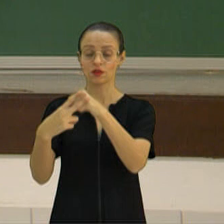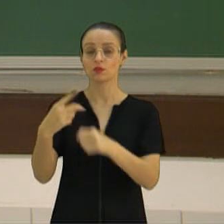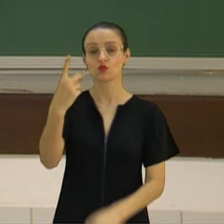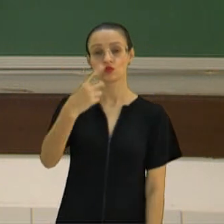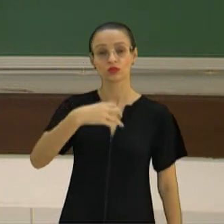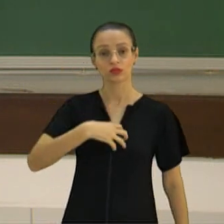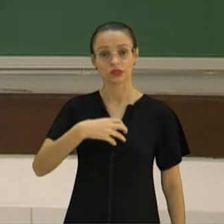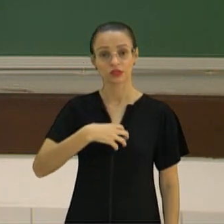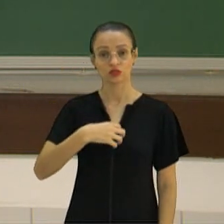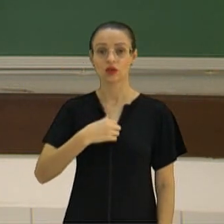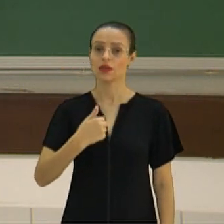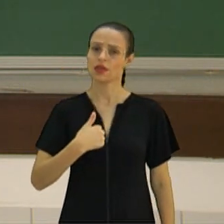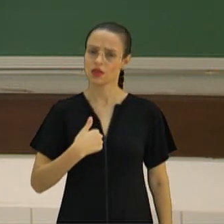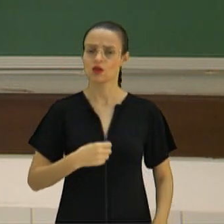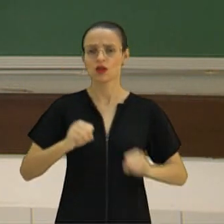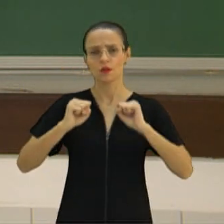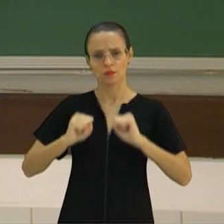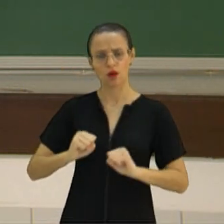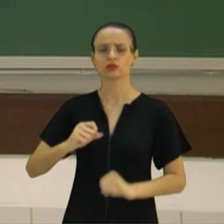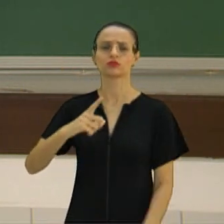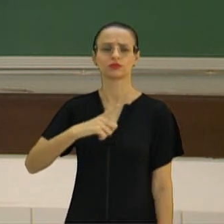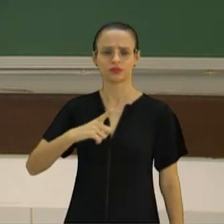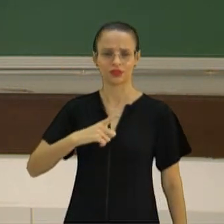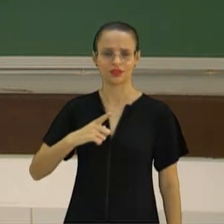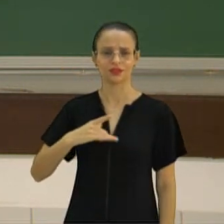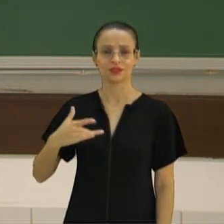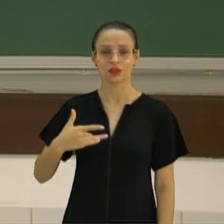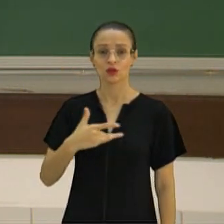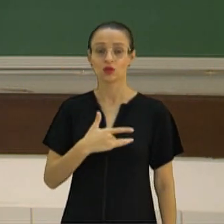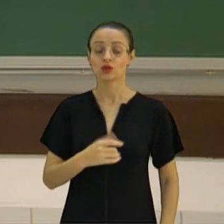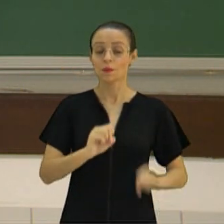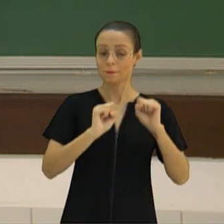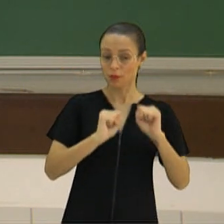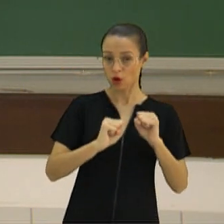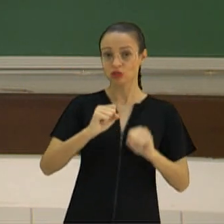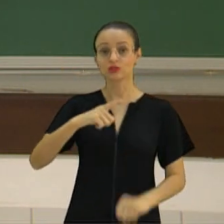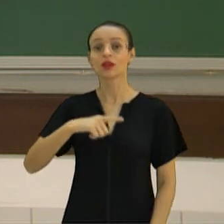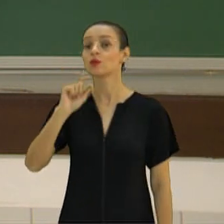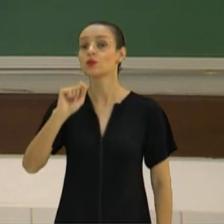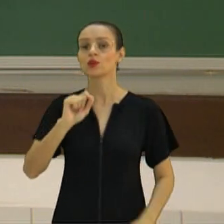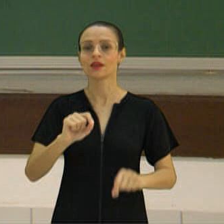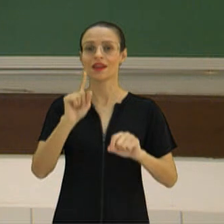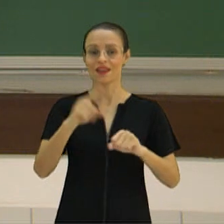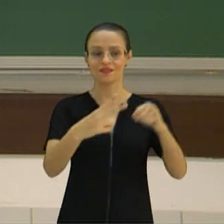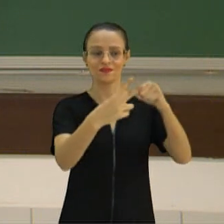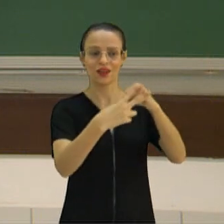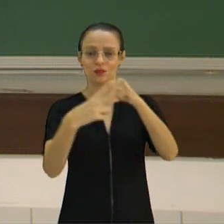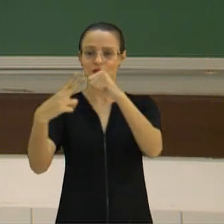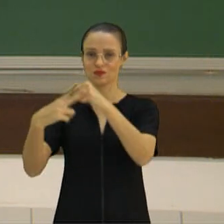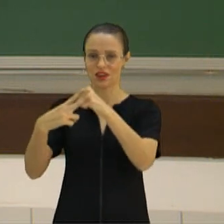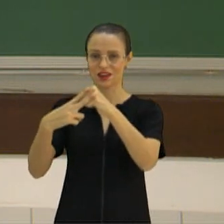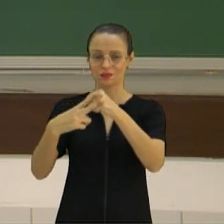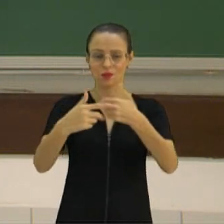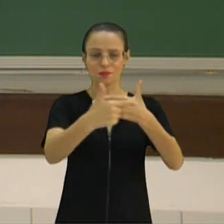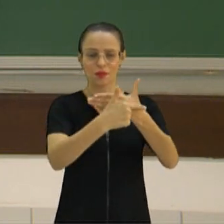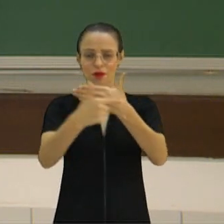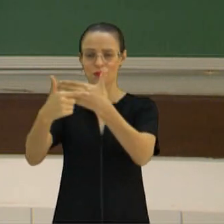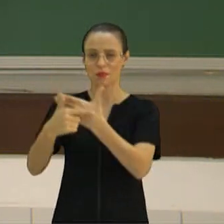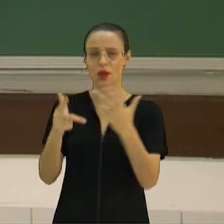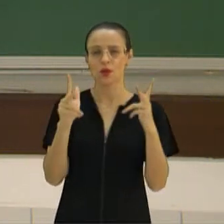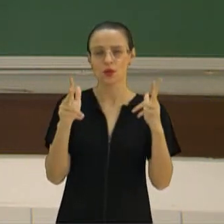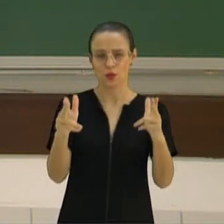sentido. Eu posso ter saúde. O posso ter, locução verbal. 2 verbos com uma função de